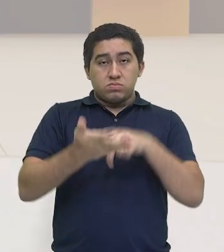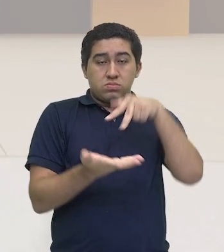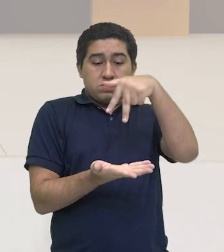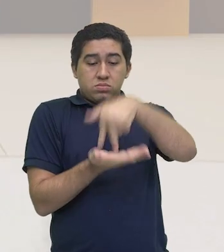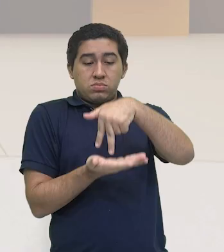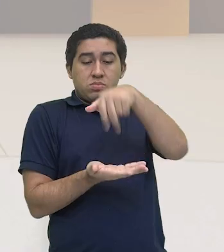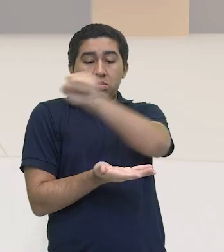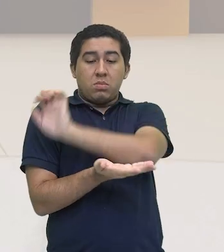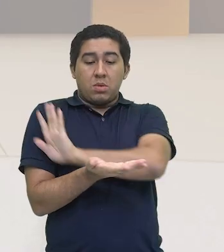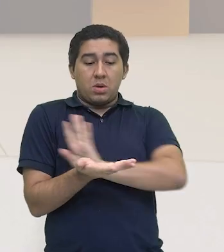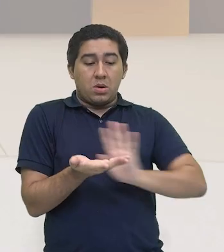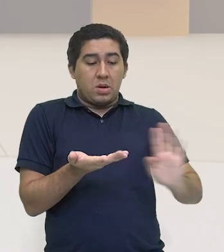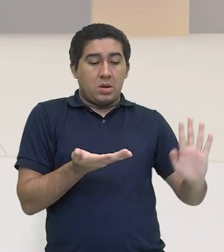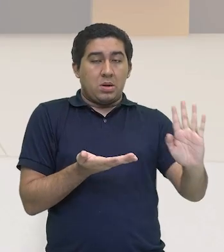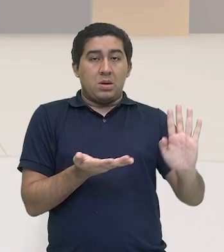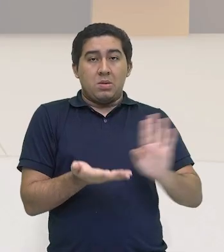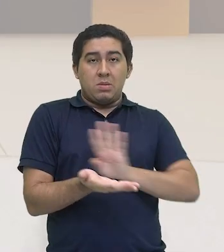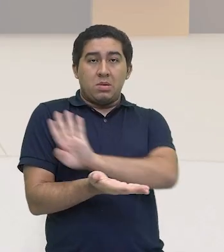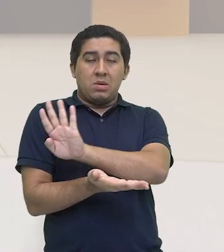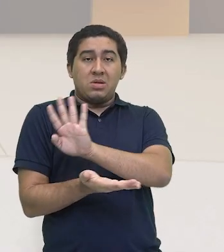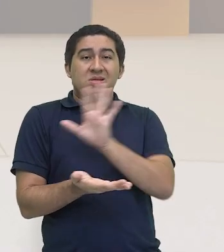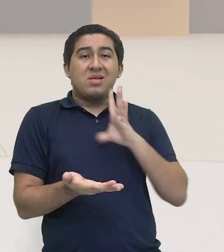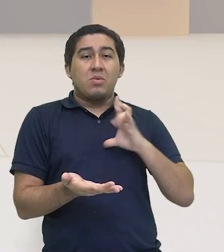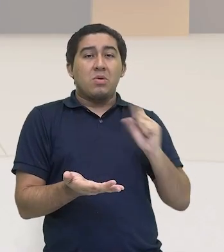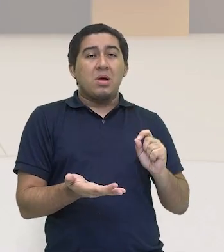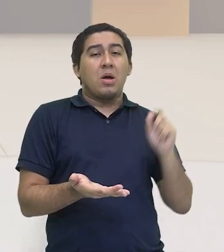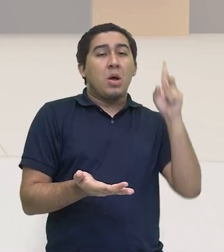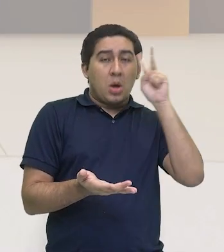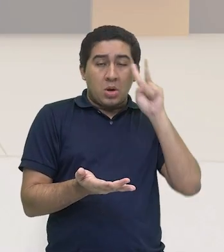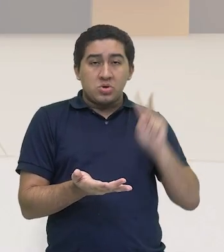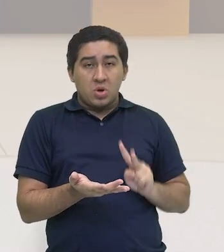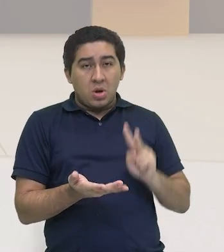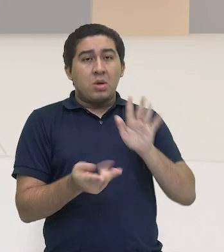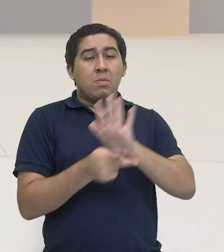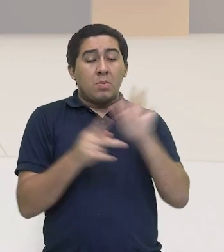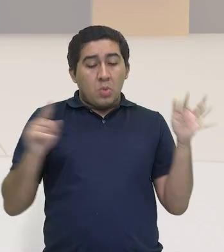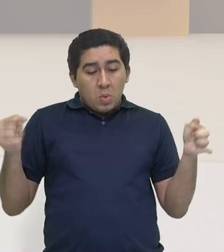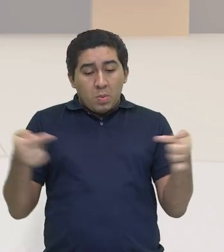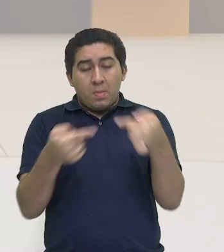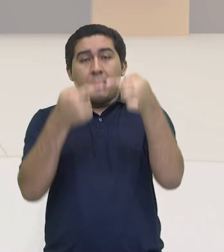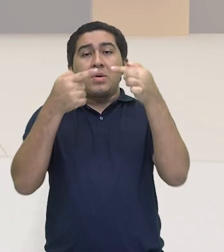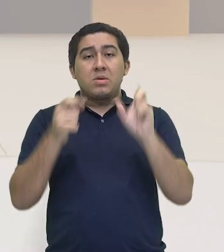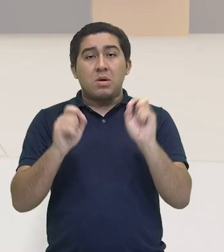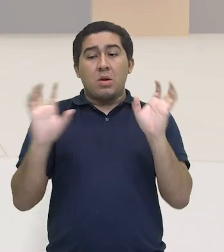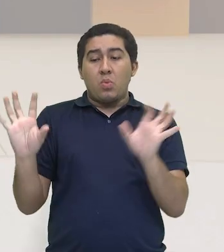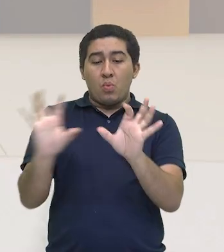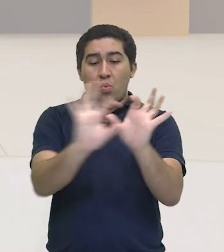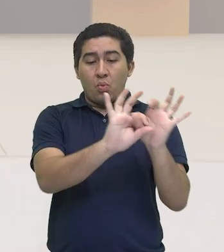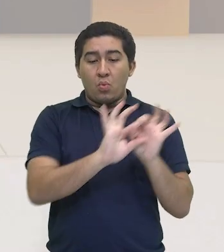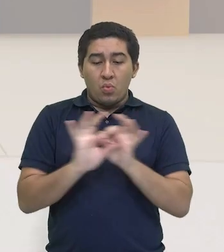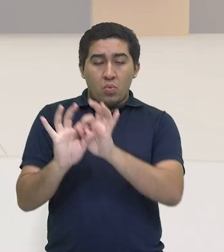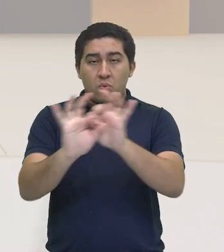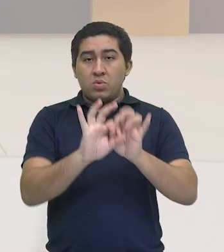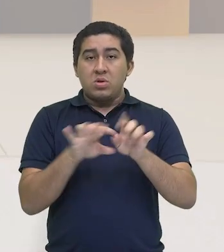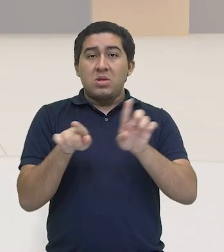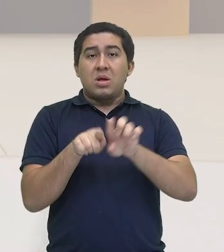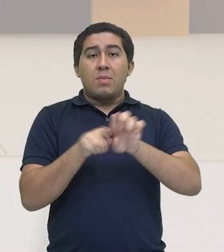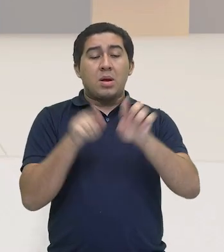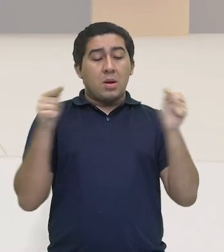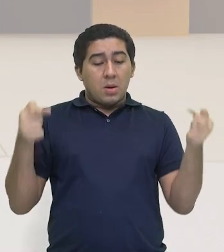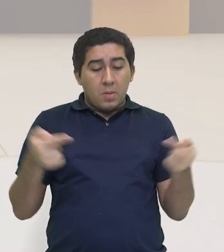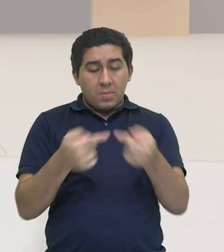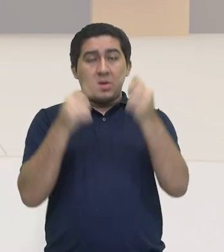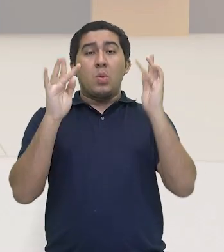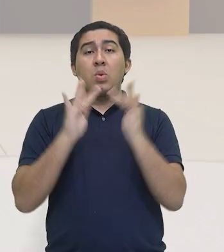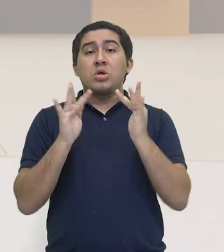poder linkar, não sei se existe essa palavra em inglês, linkar, a gente fala no português, né, o estrangeirismo aí, para trazer essa